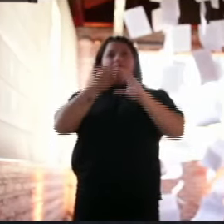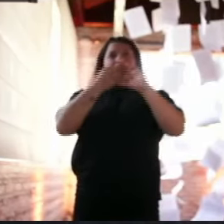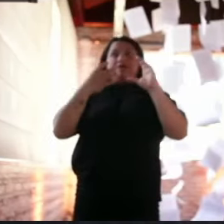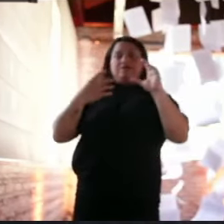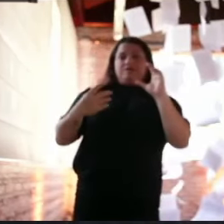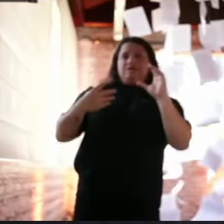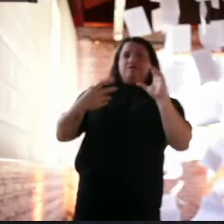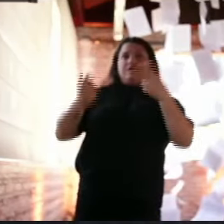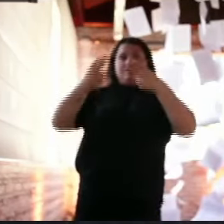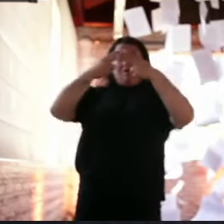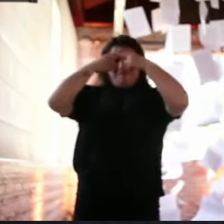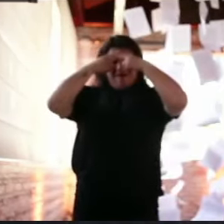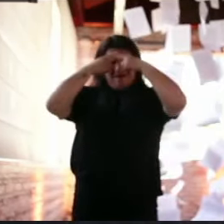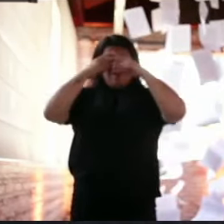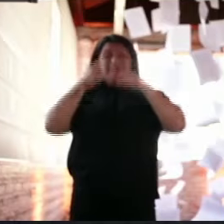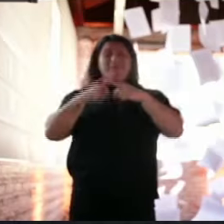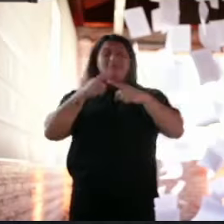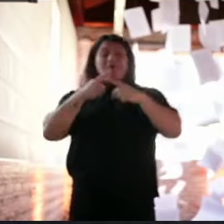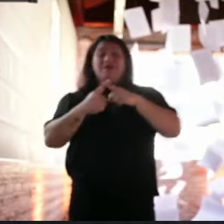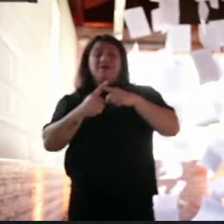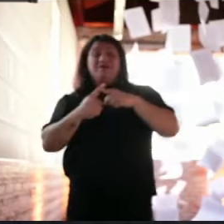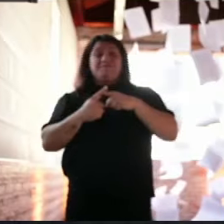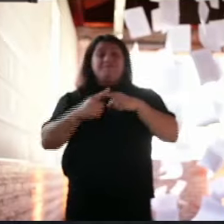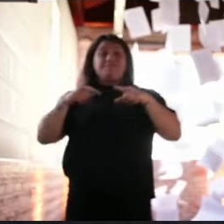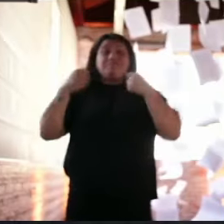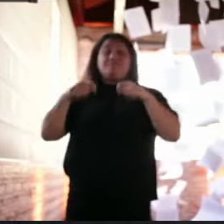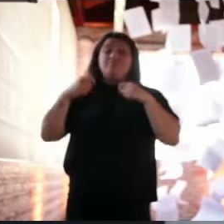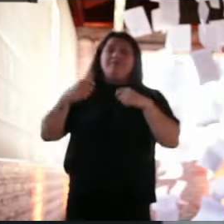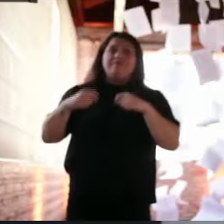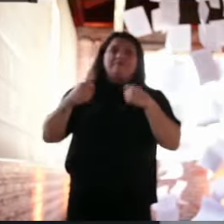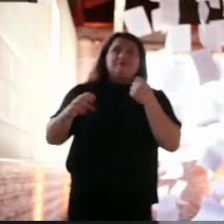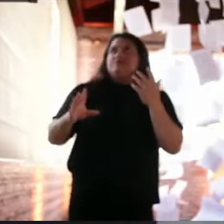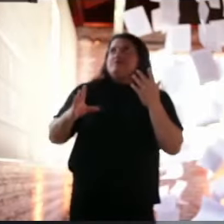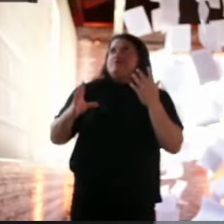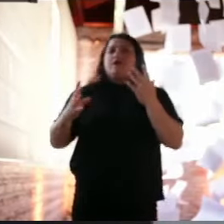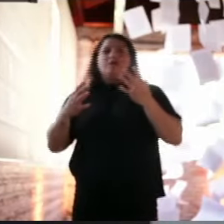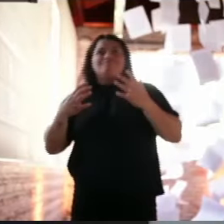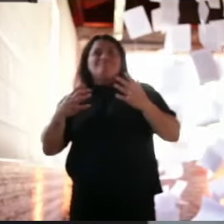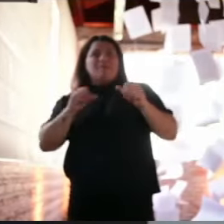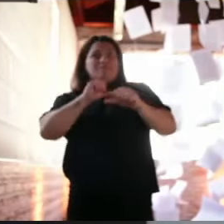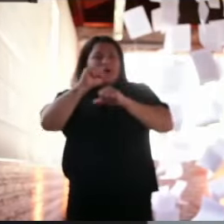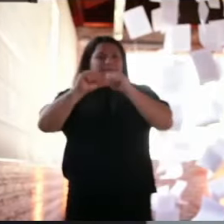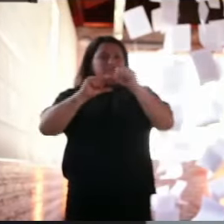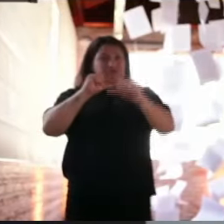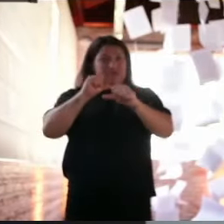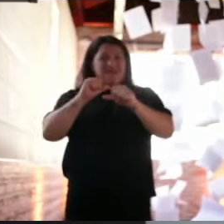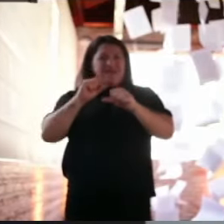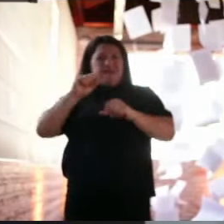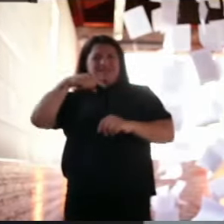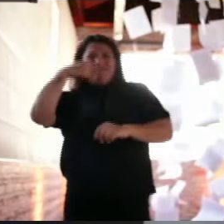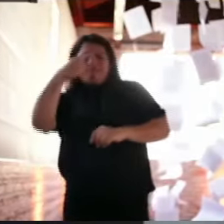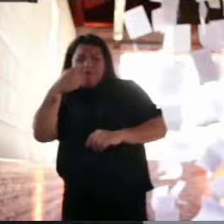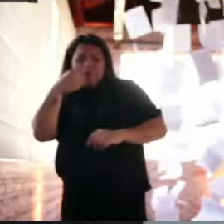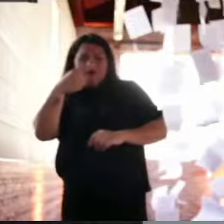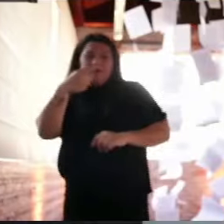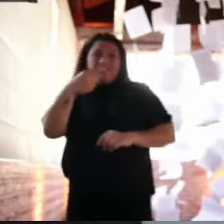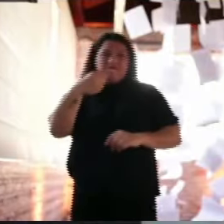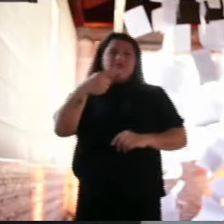traumático traumático no sentido psicanalítico de necessidade de elaboração depois que você passa pelo ciclo Perinatal você